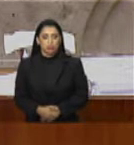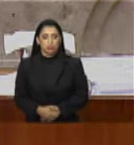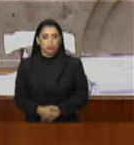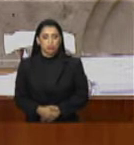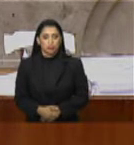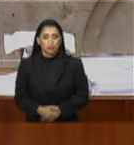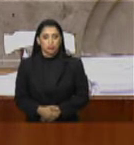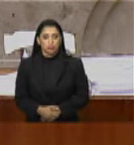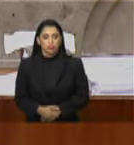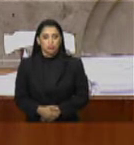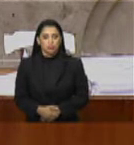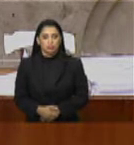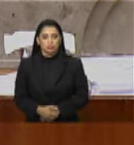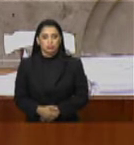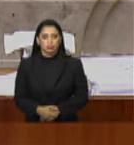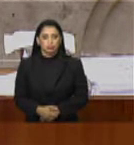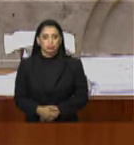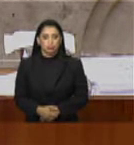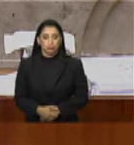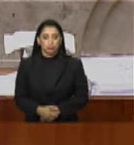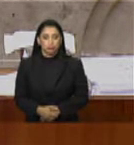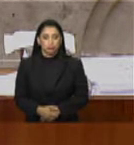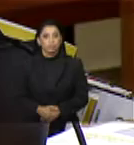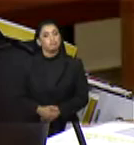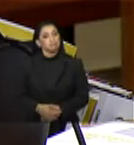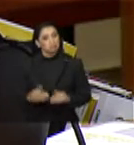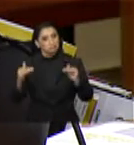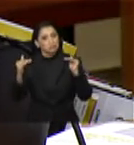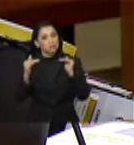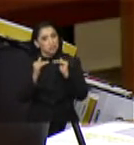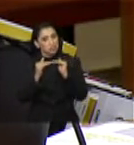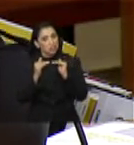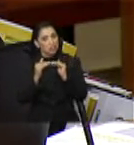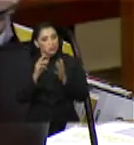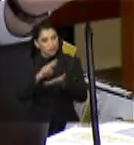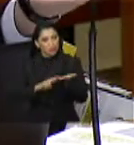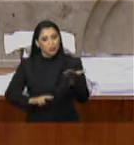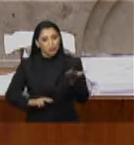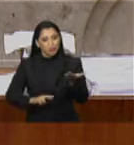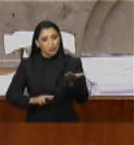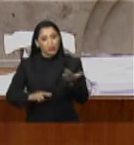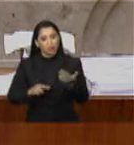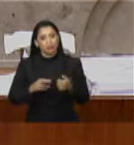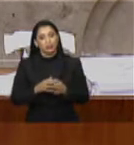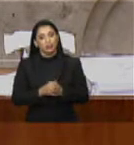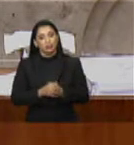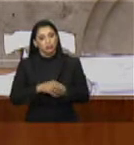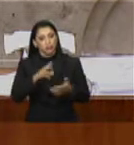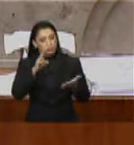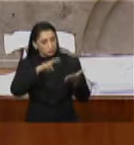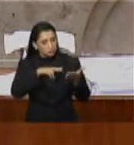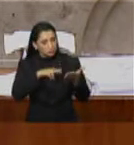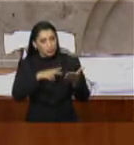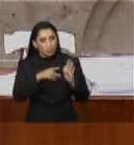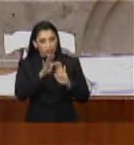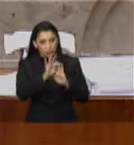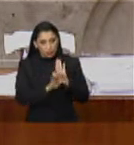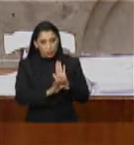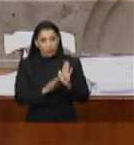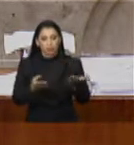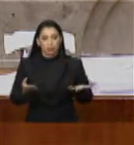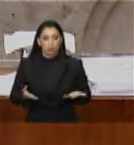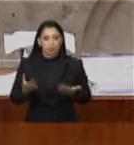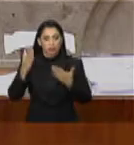relatório na revisor sou de acordo com o relatório o presidente Obrigado Ministro